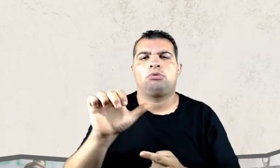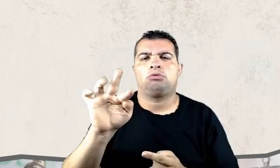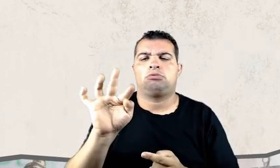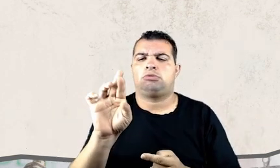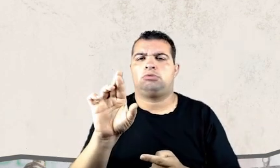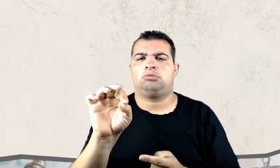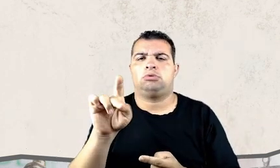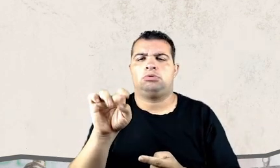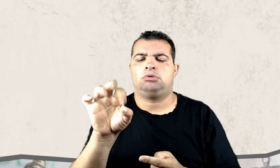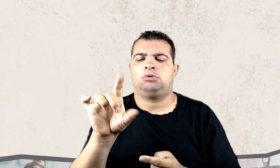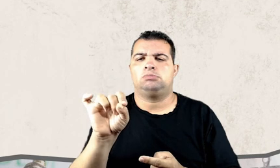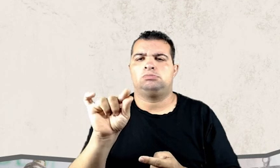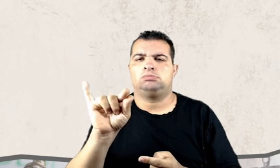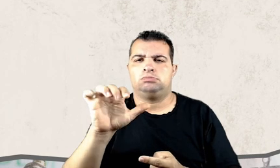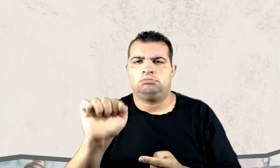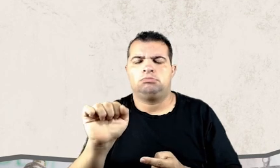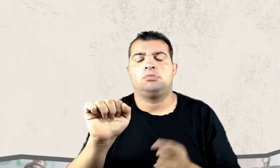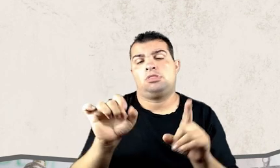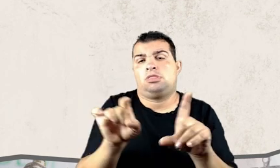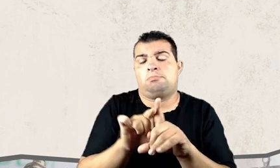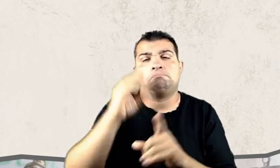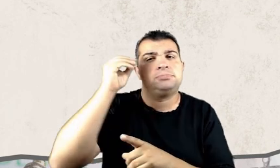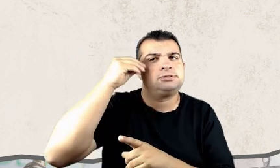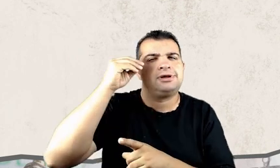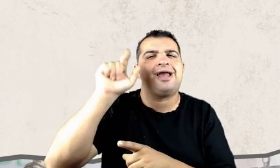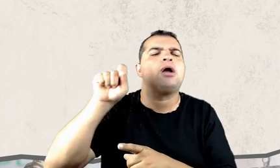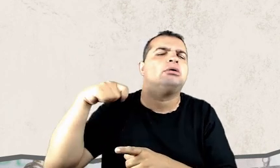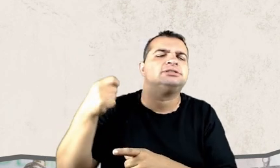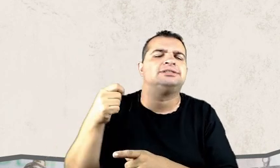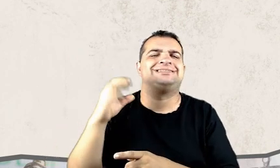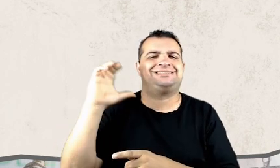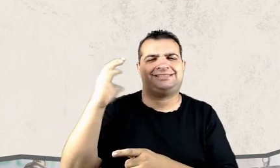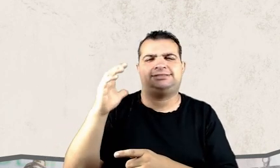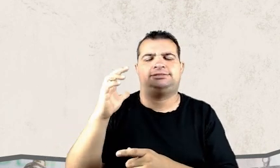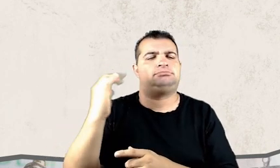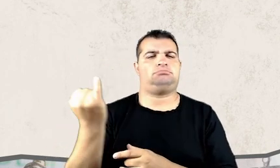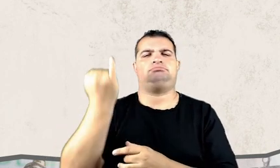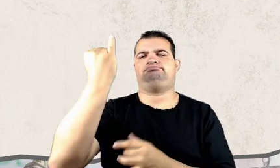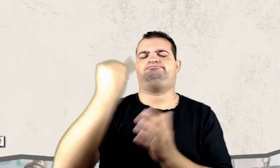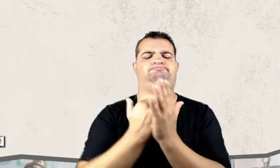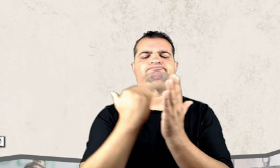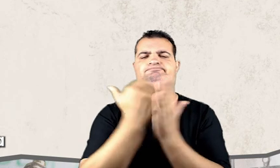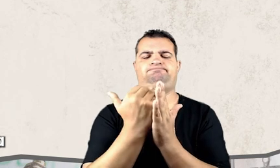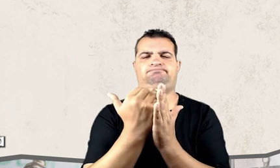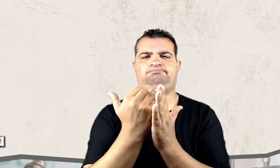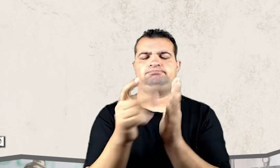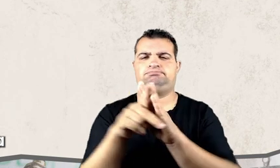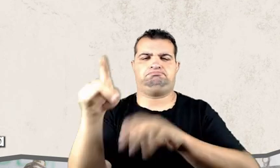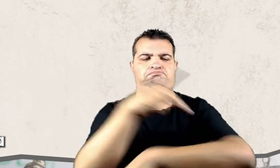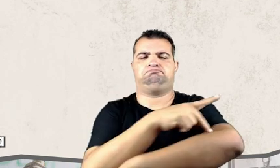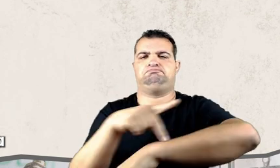a antropologia, mas a psicologia será a ciência fundamental